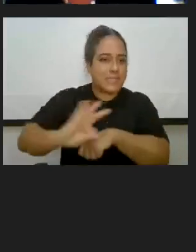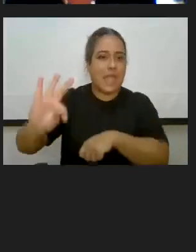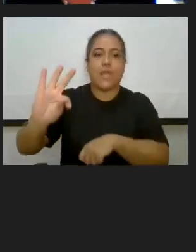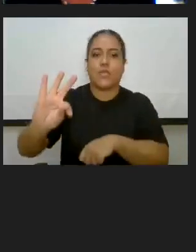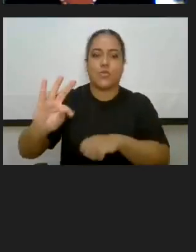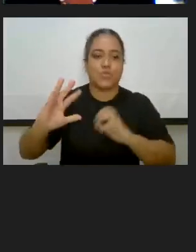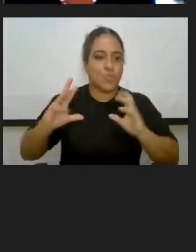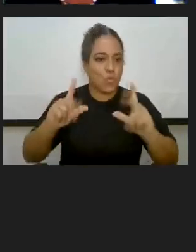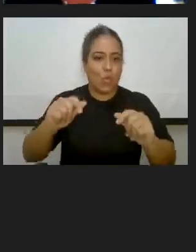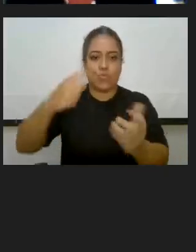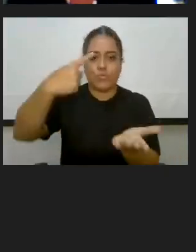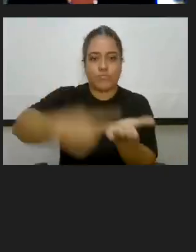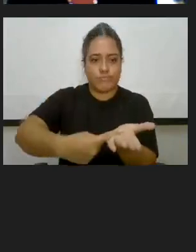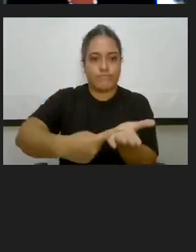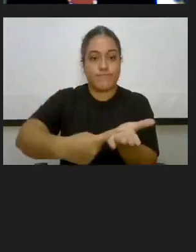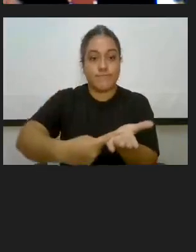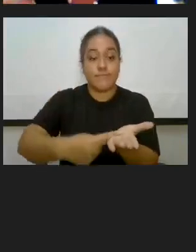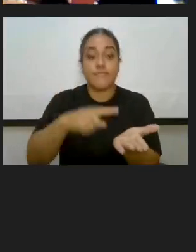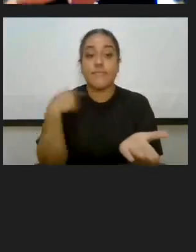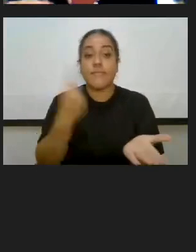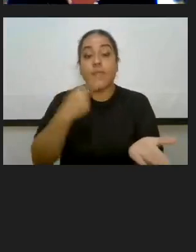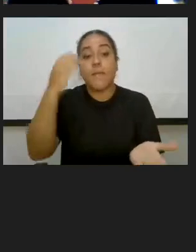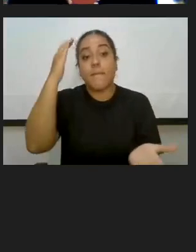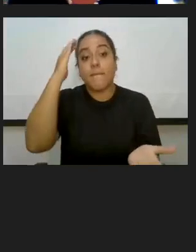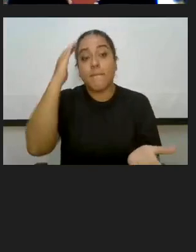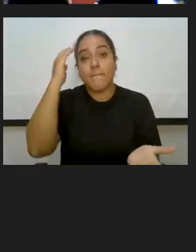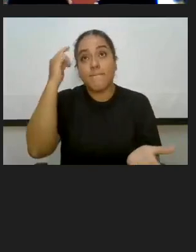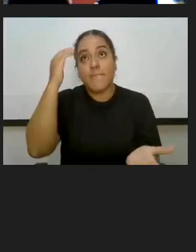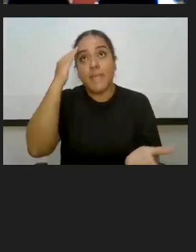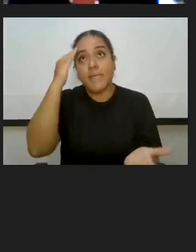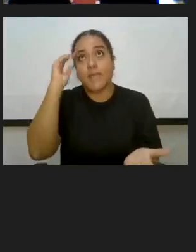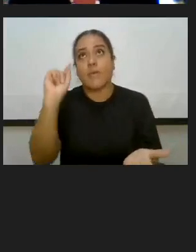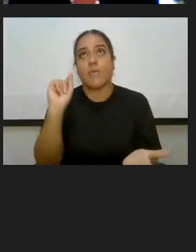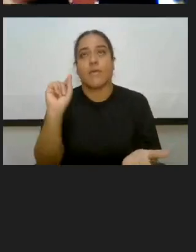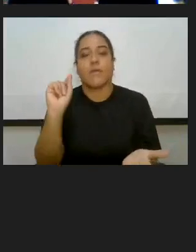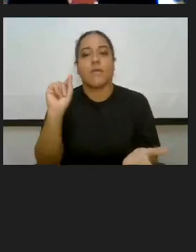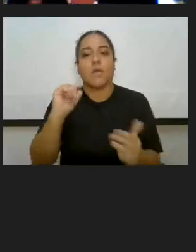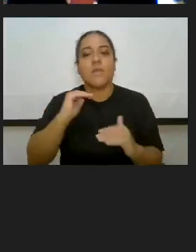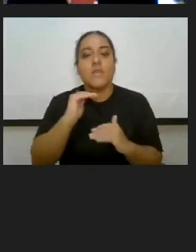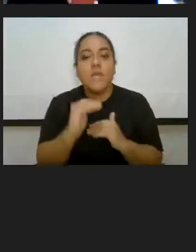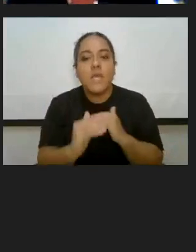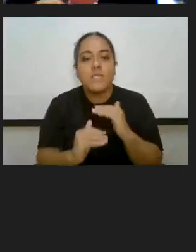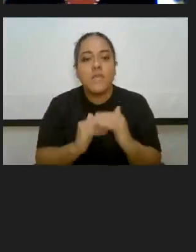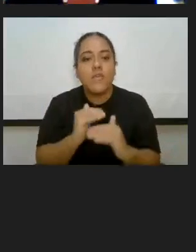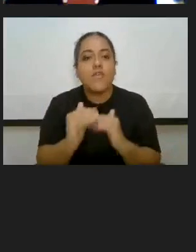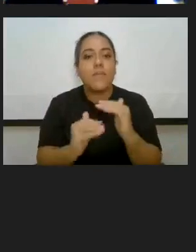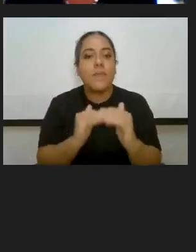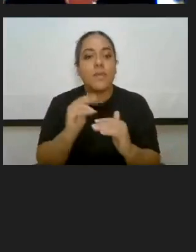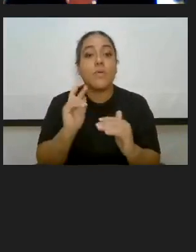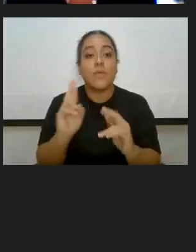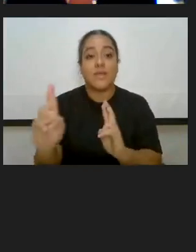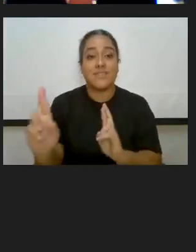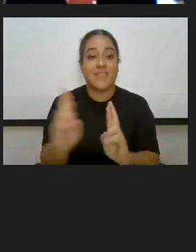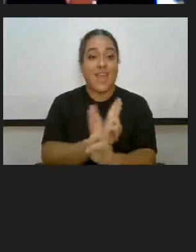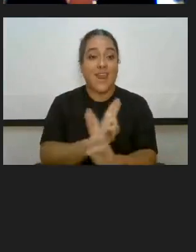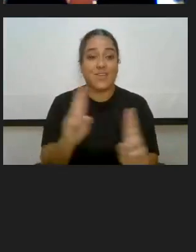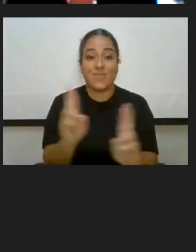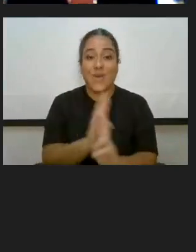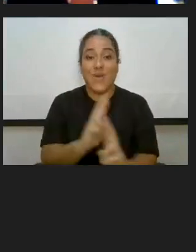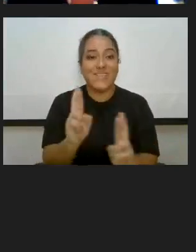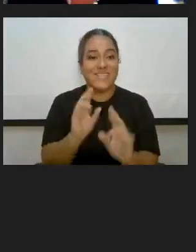E a gente pensar que esse desenvolvimento, ele vem de relações muito